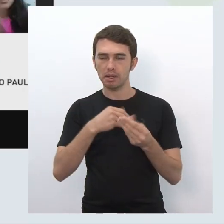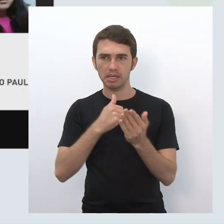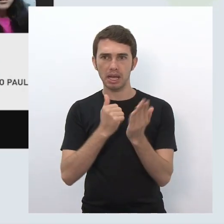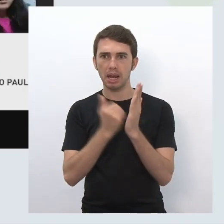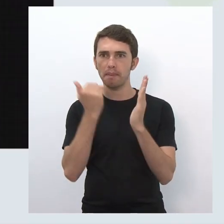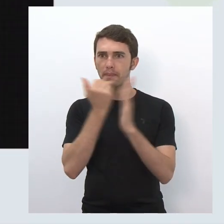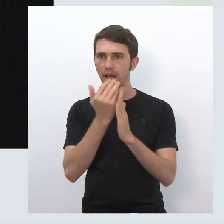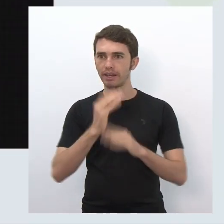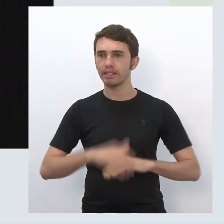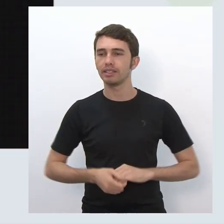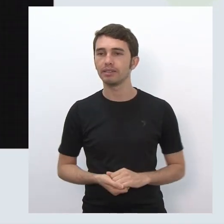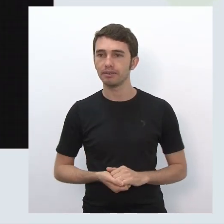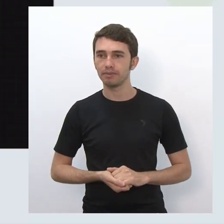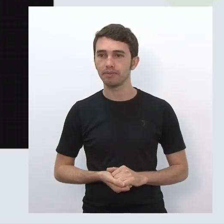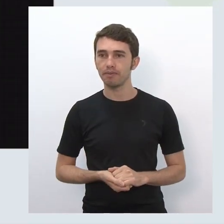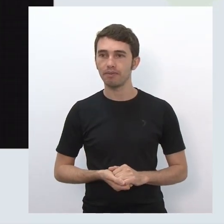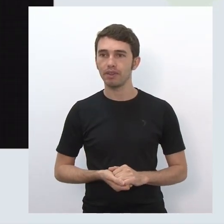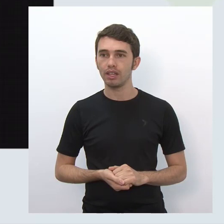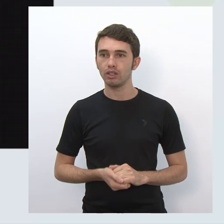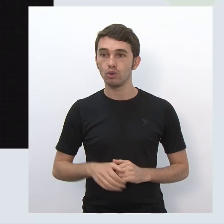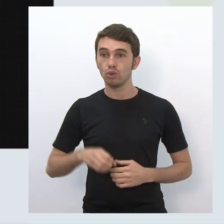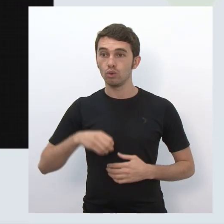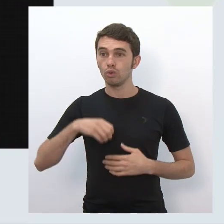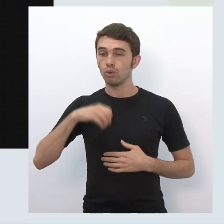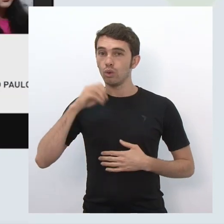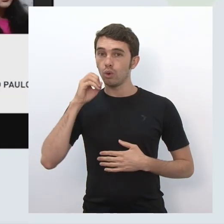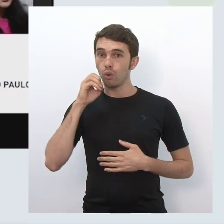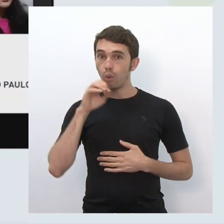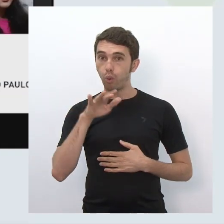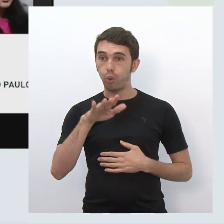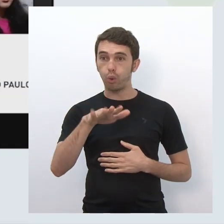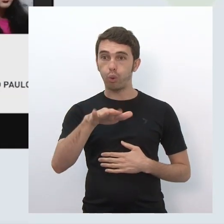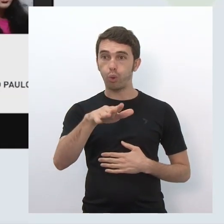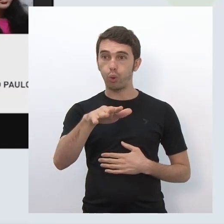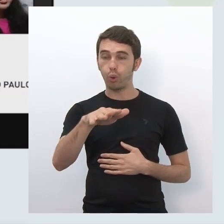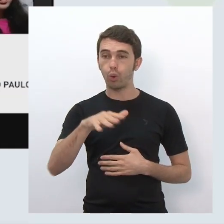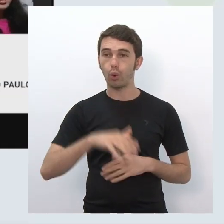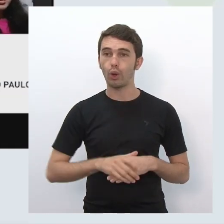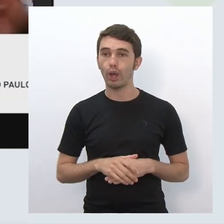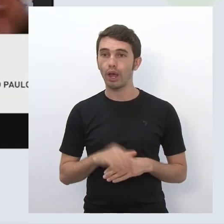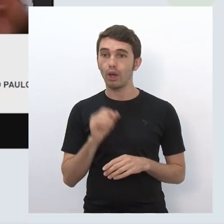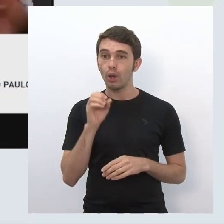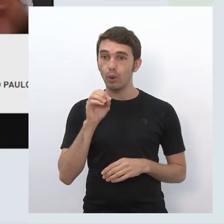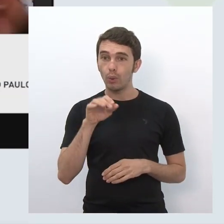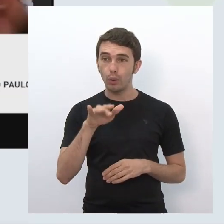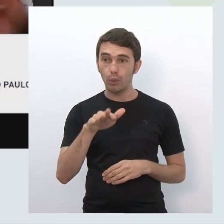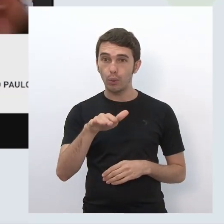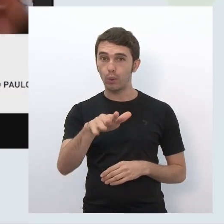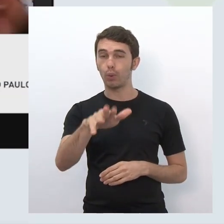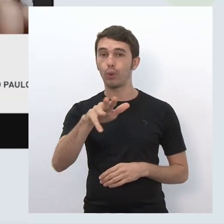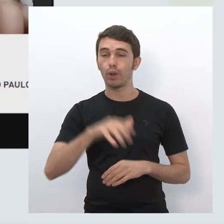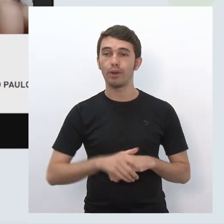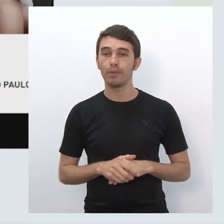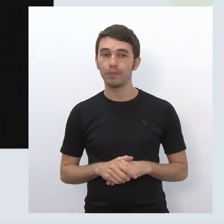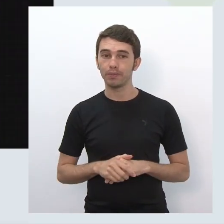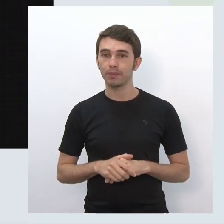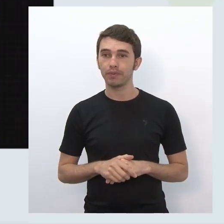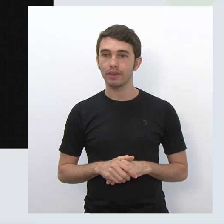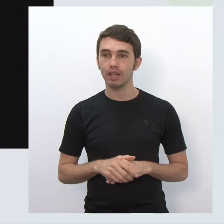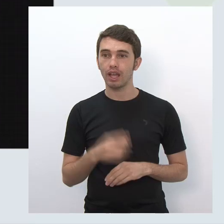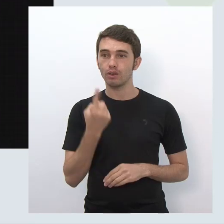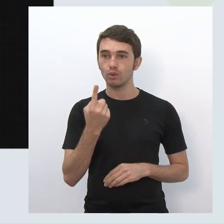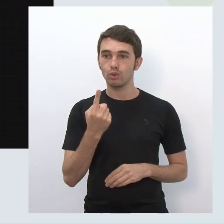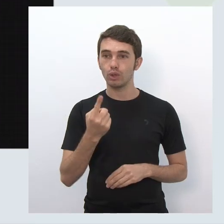Vocês conseguem. Assopra todo o ar de dentro. Agora sopra o restinho. Agora, sem respirar,